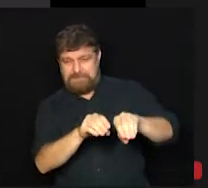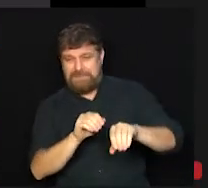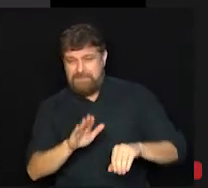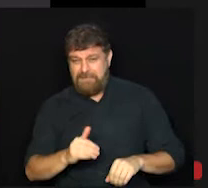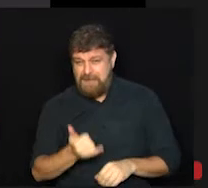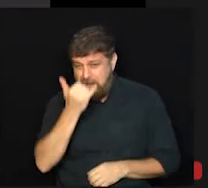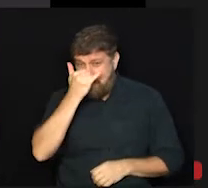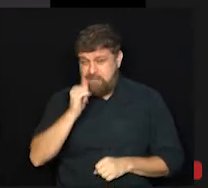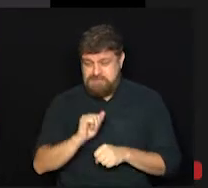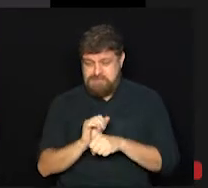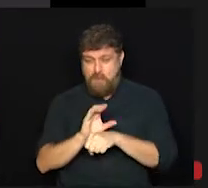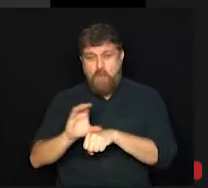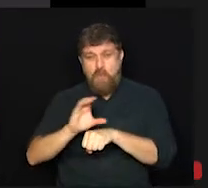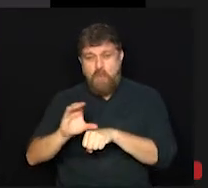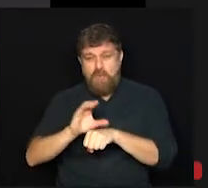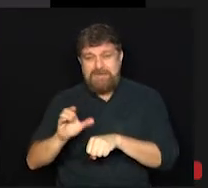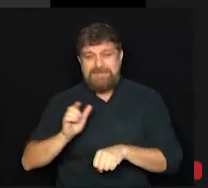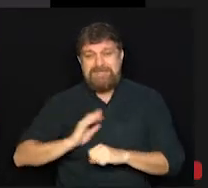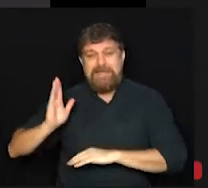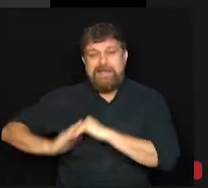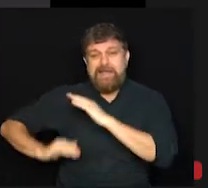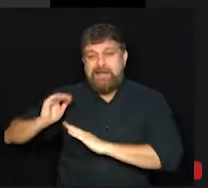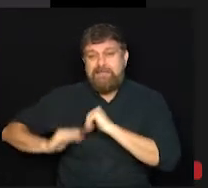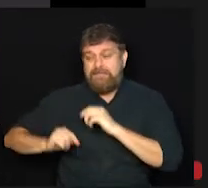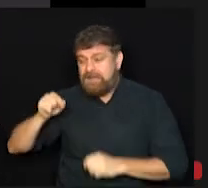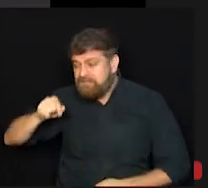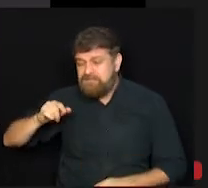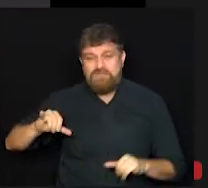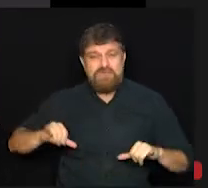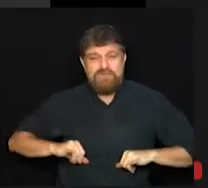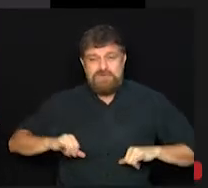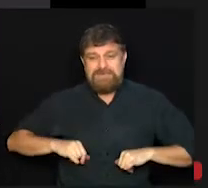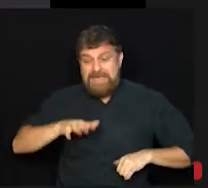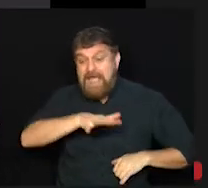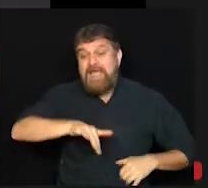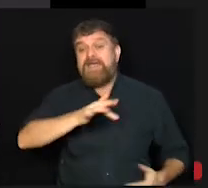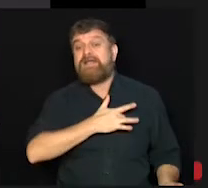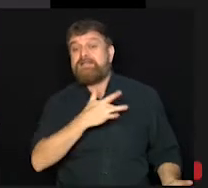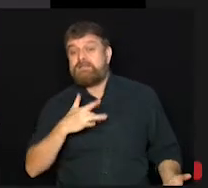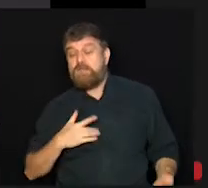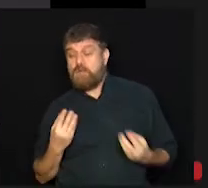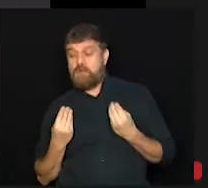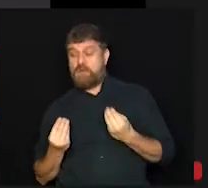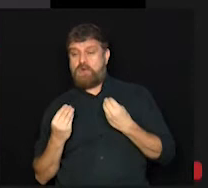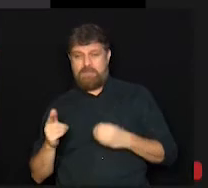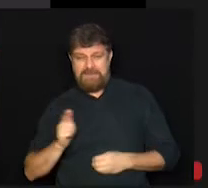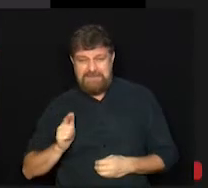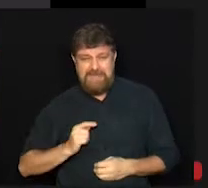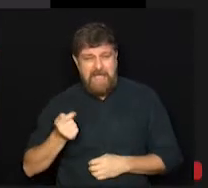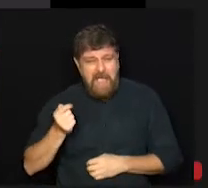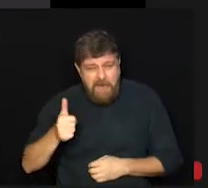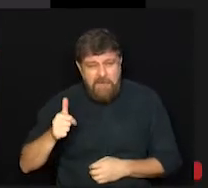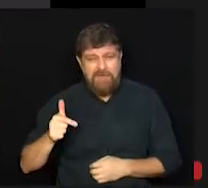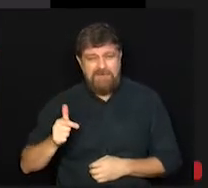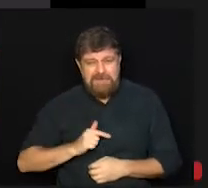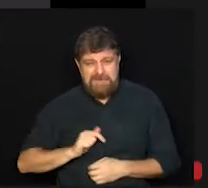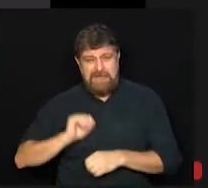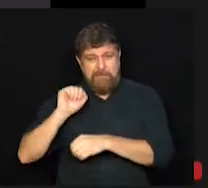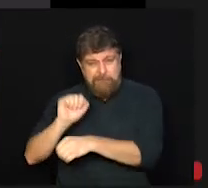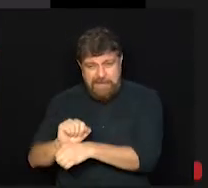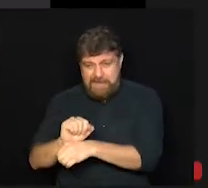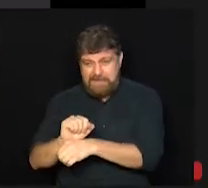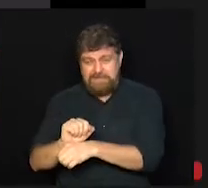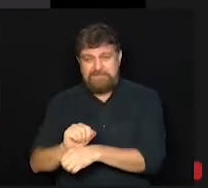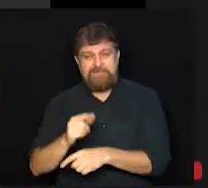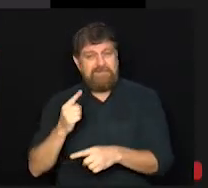nos cursos que eram de teor prático muito grande, inclusive os da área da saúde, que foram aos poucos tendo que parar suas